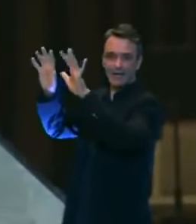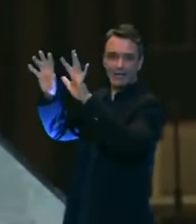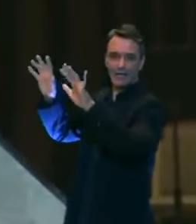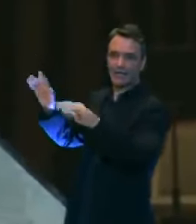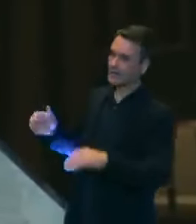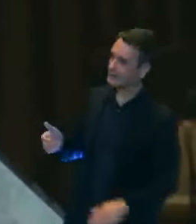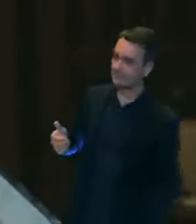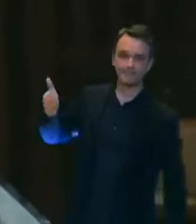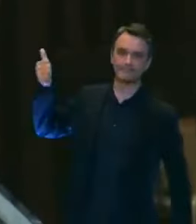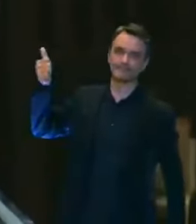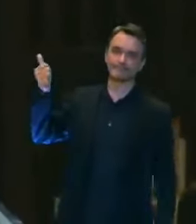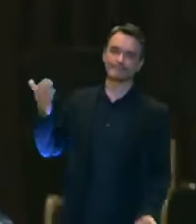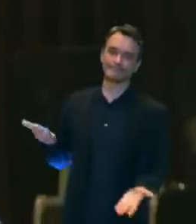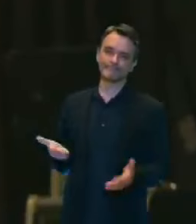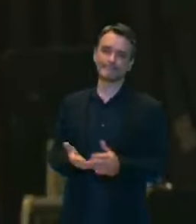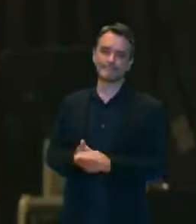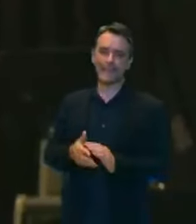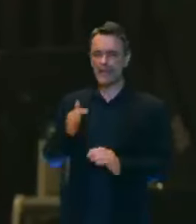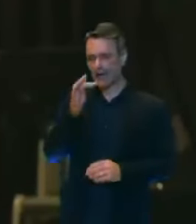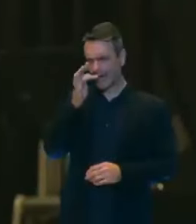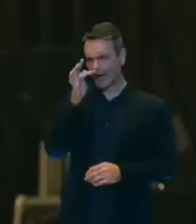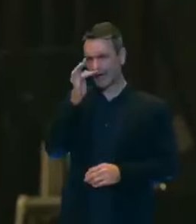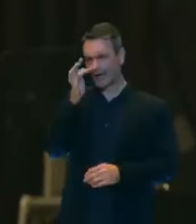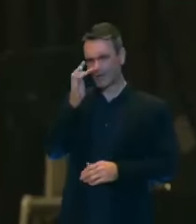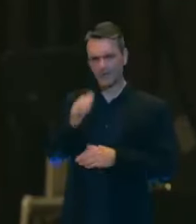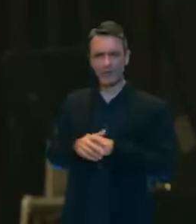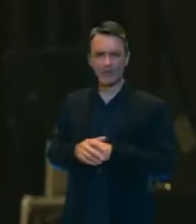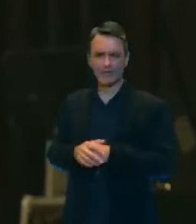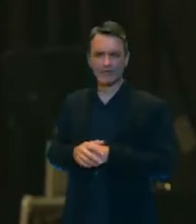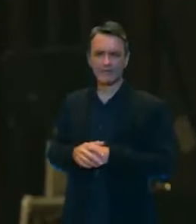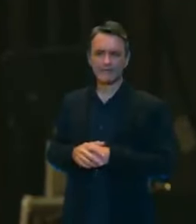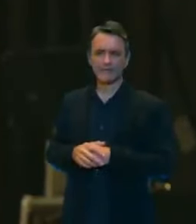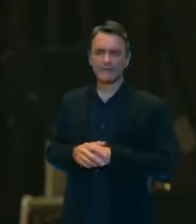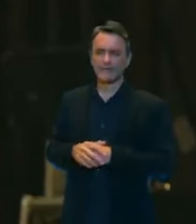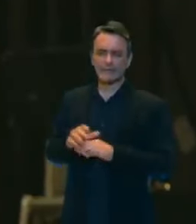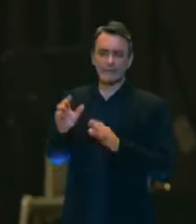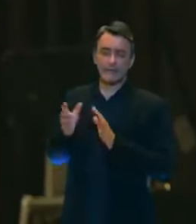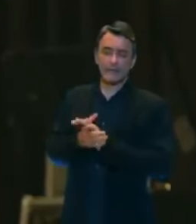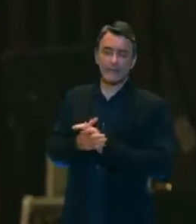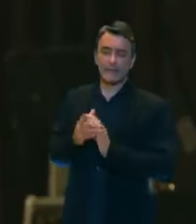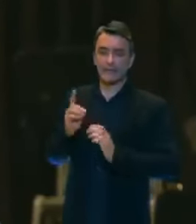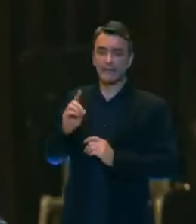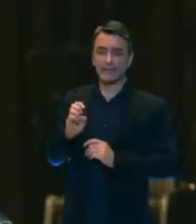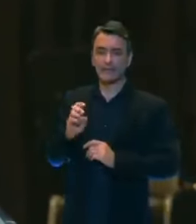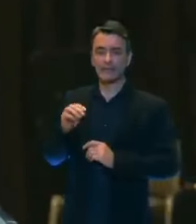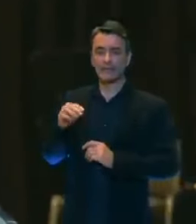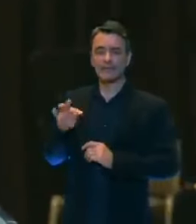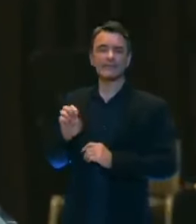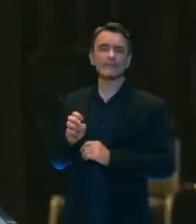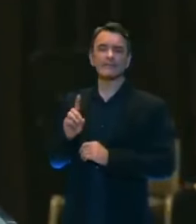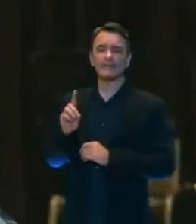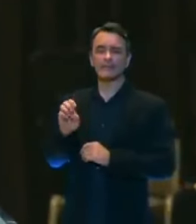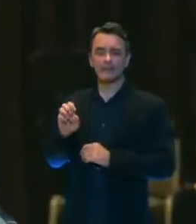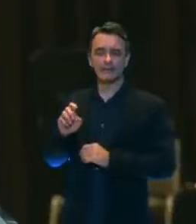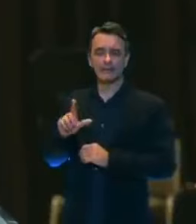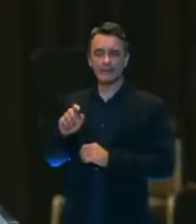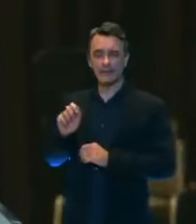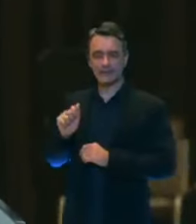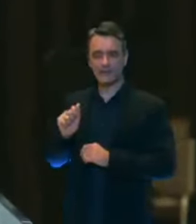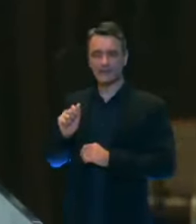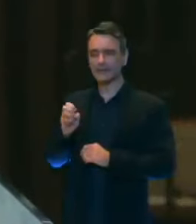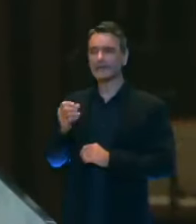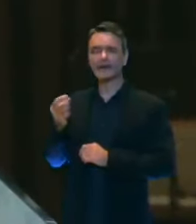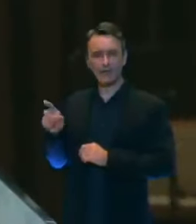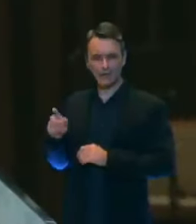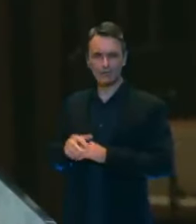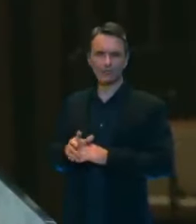aquela flor que chama dente de leão? É? Sabe quando você sopra e só